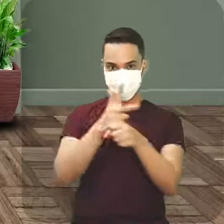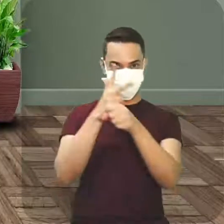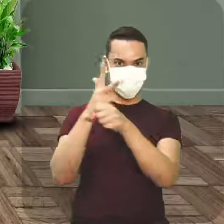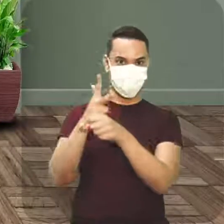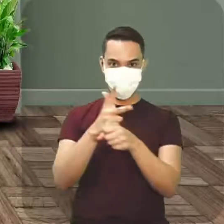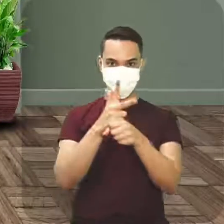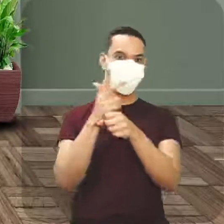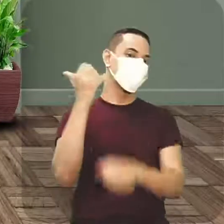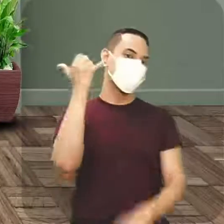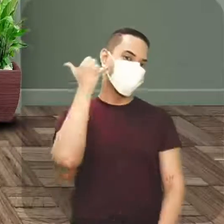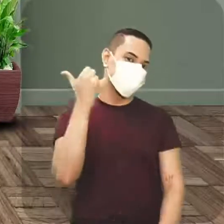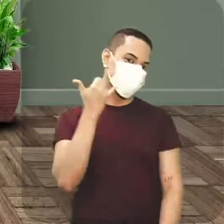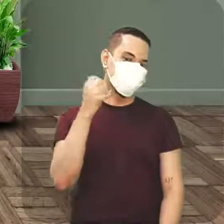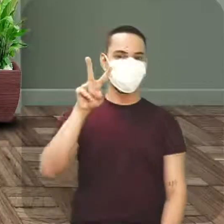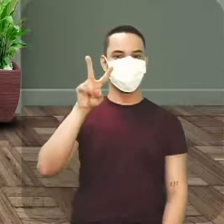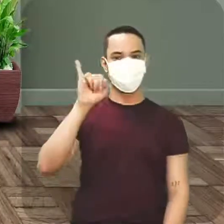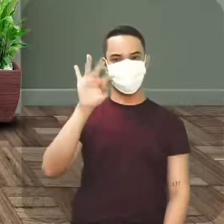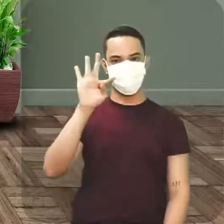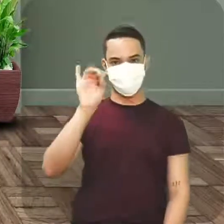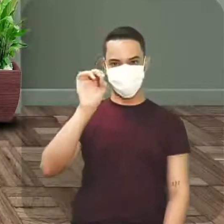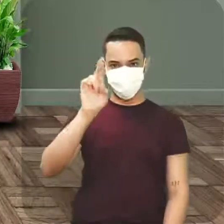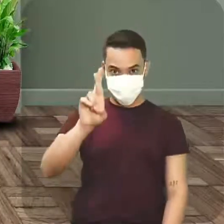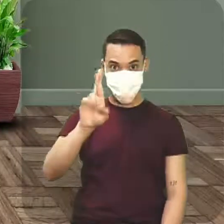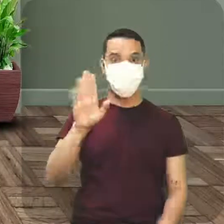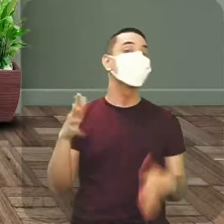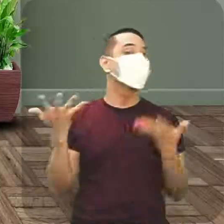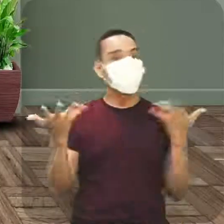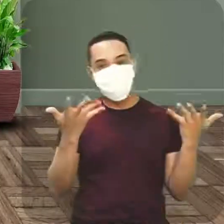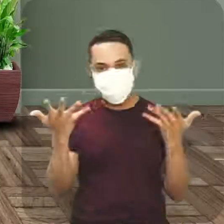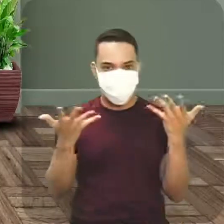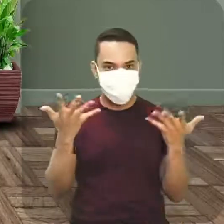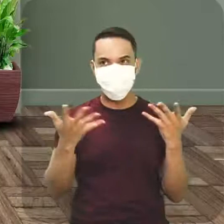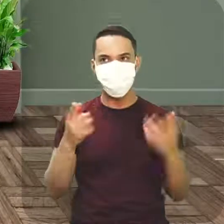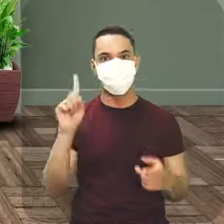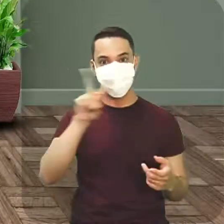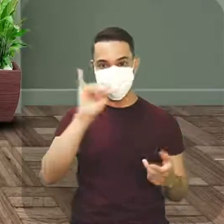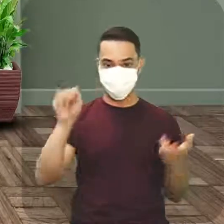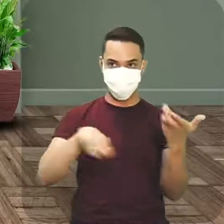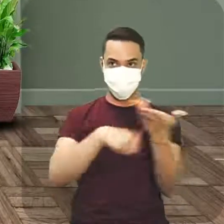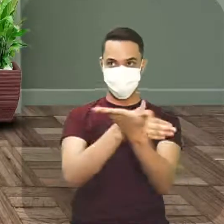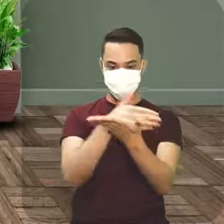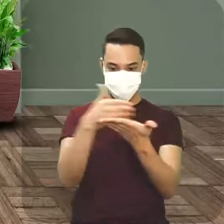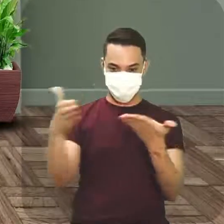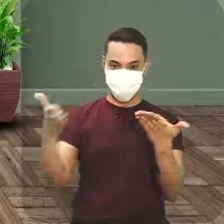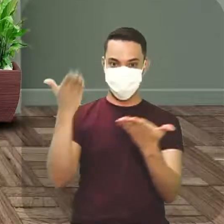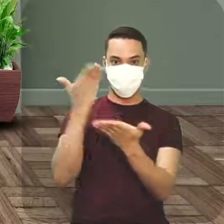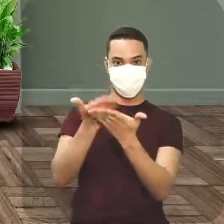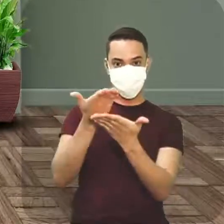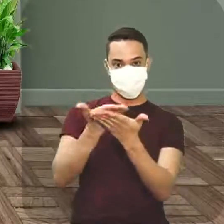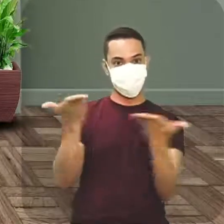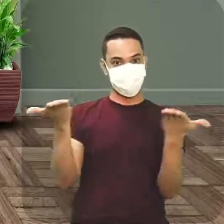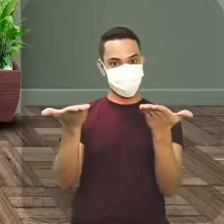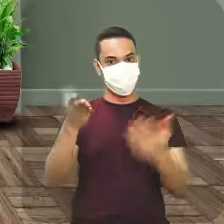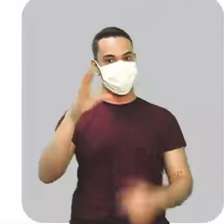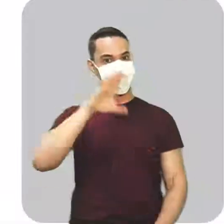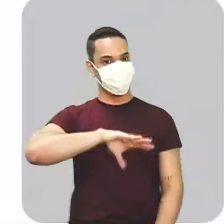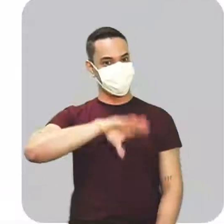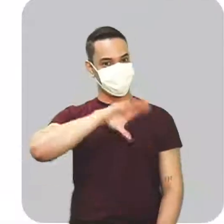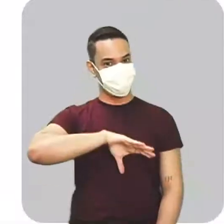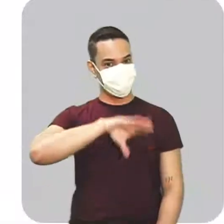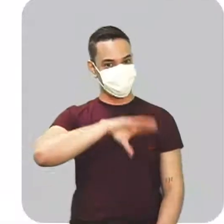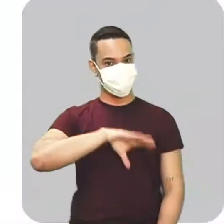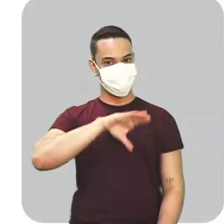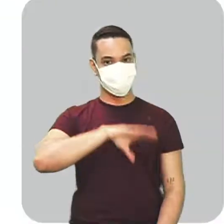Victor Aguiar. E aí? Então vamos lá começar a nossa aulinha de língua